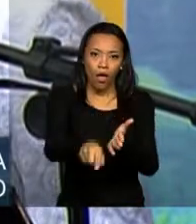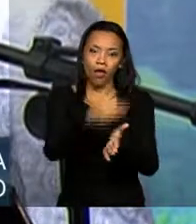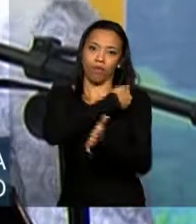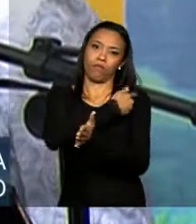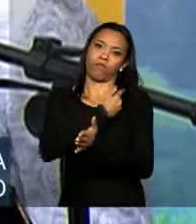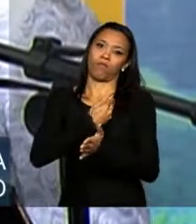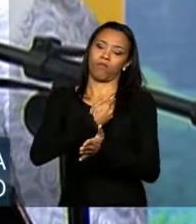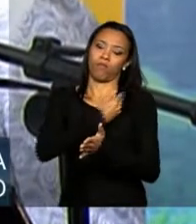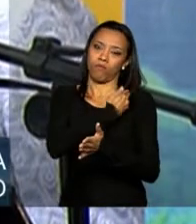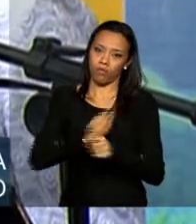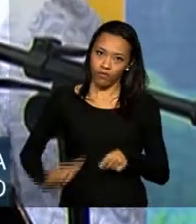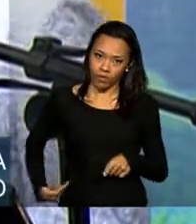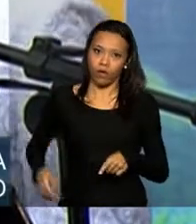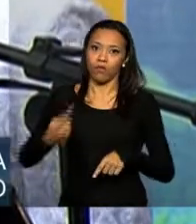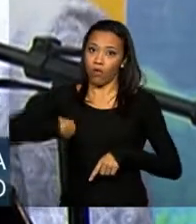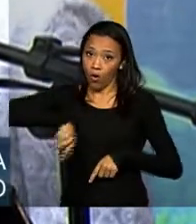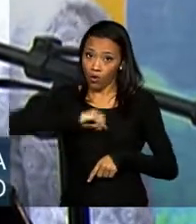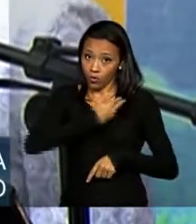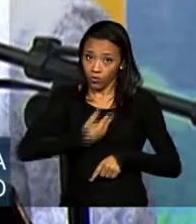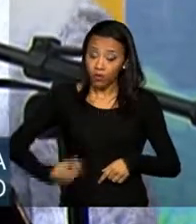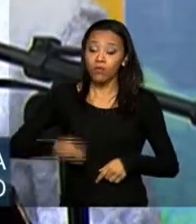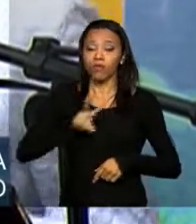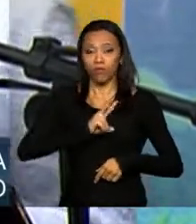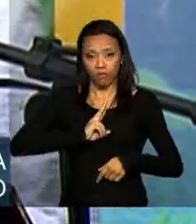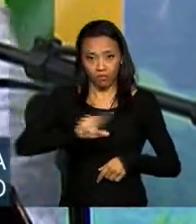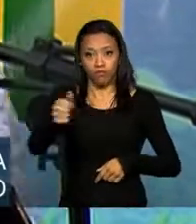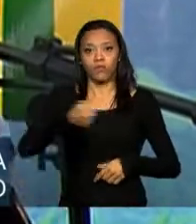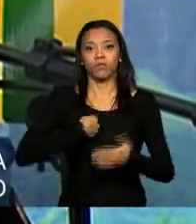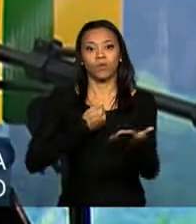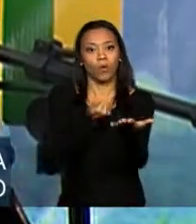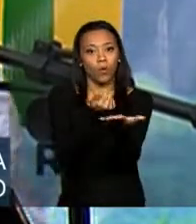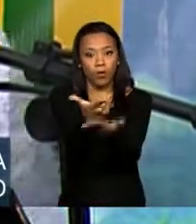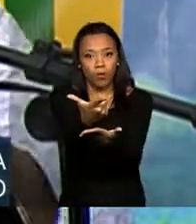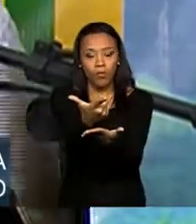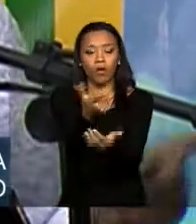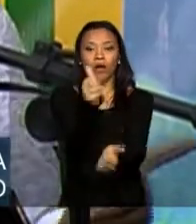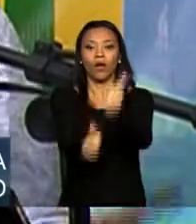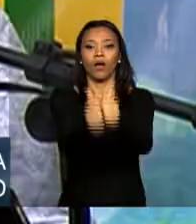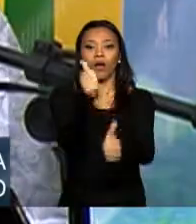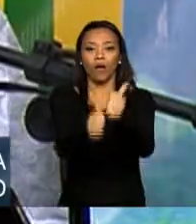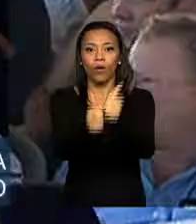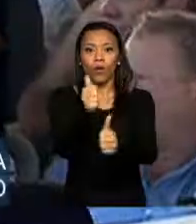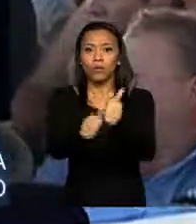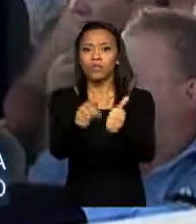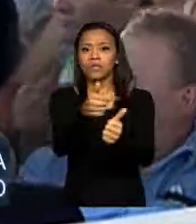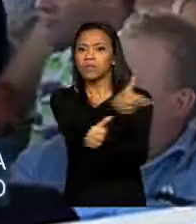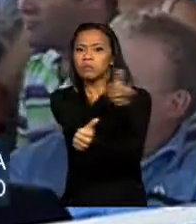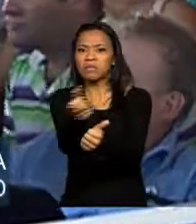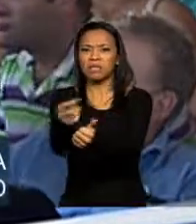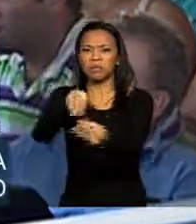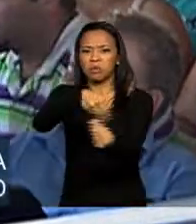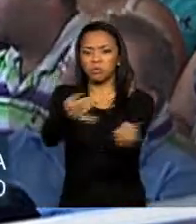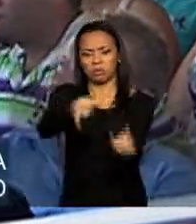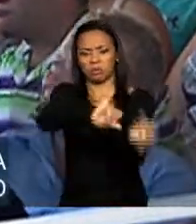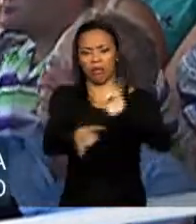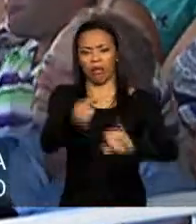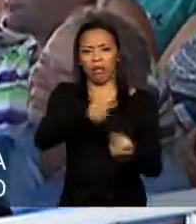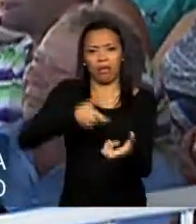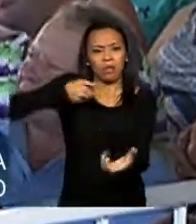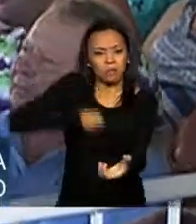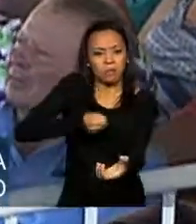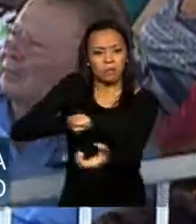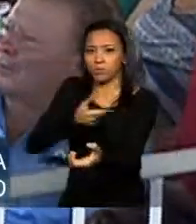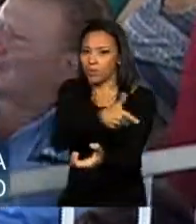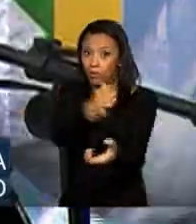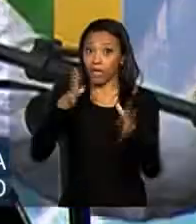arroz Ecológico para a distribuir para onde